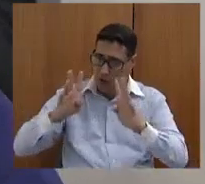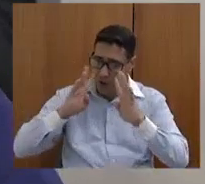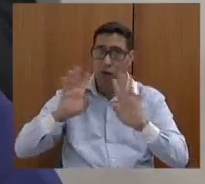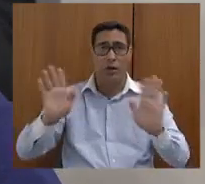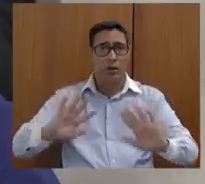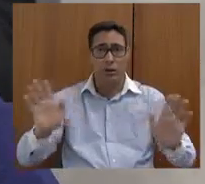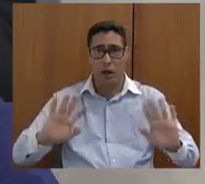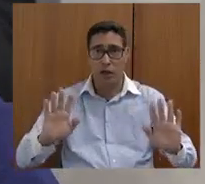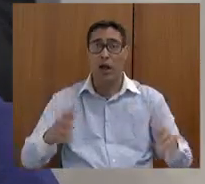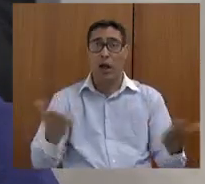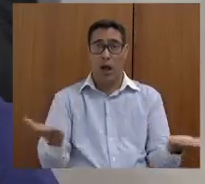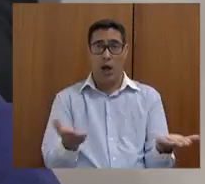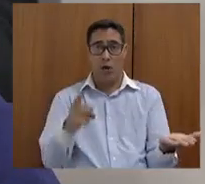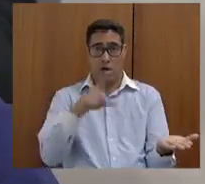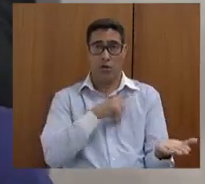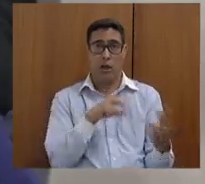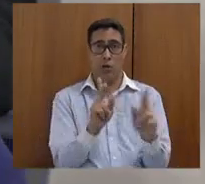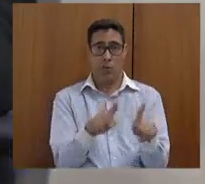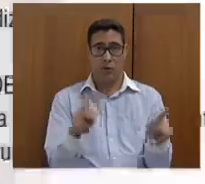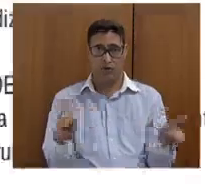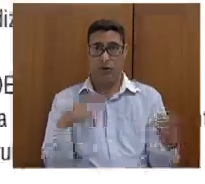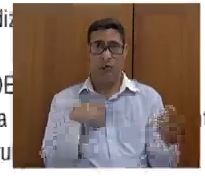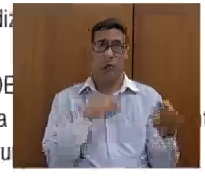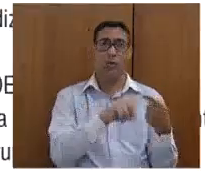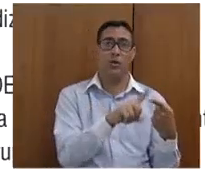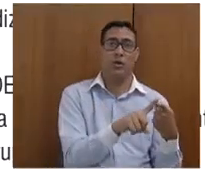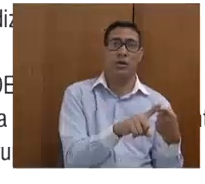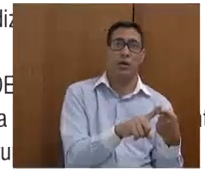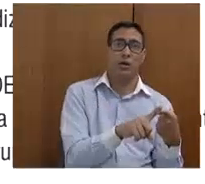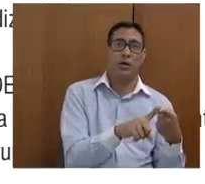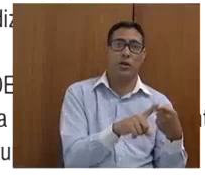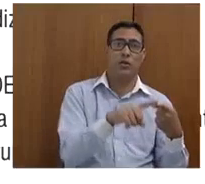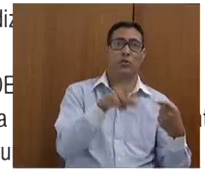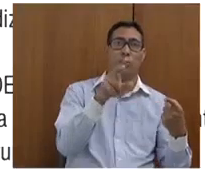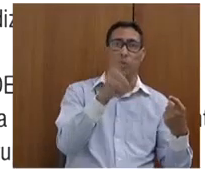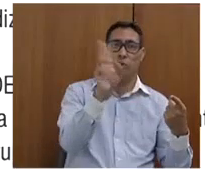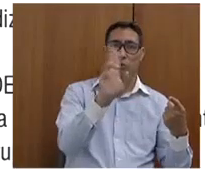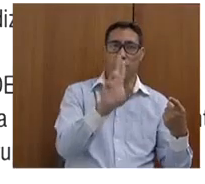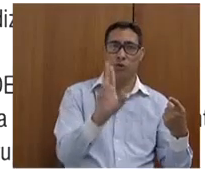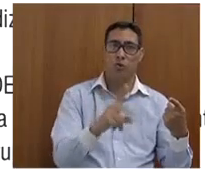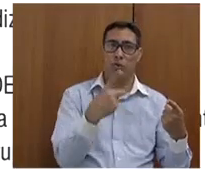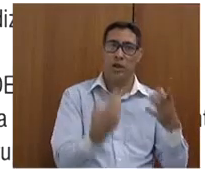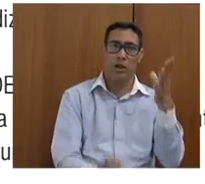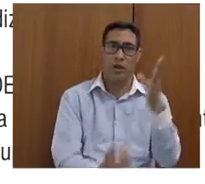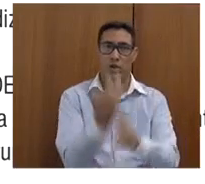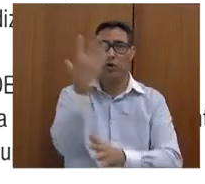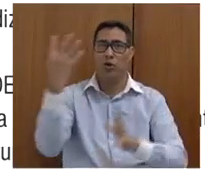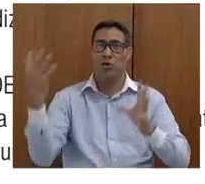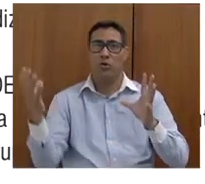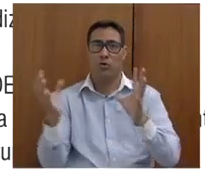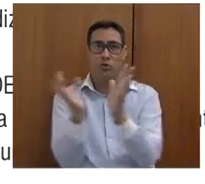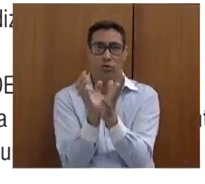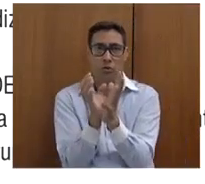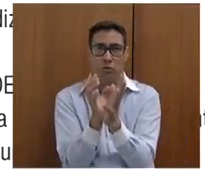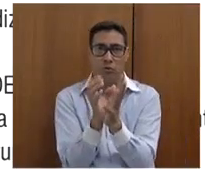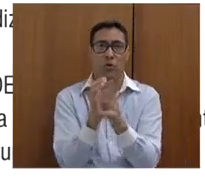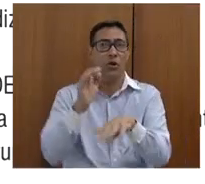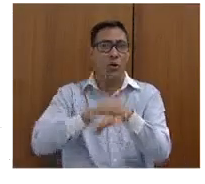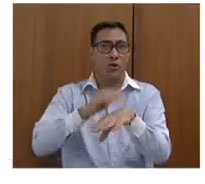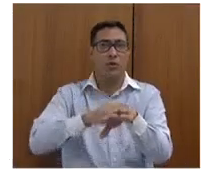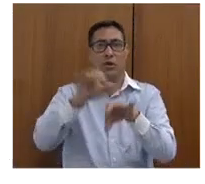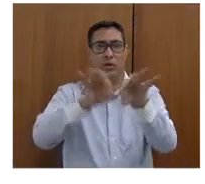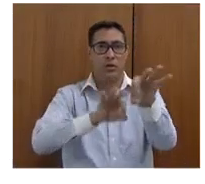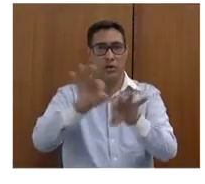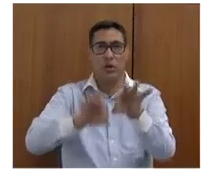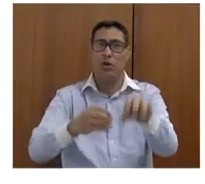tenho professores aqui na foto eu tenho até o nome deles que fizeram criar um grupo e eles desenharam um